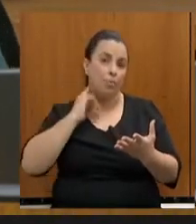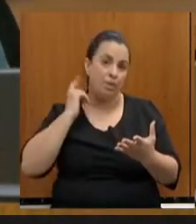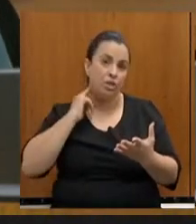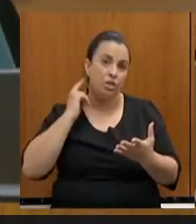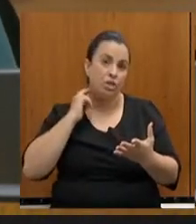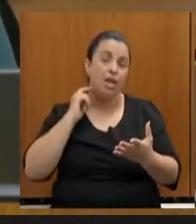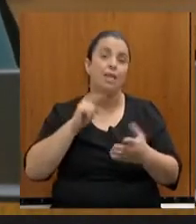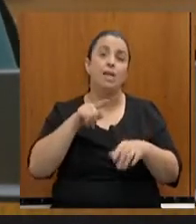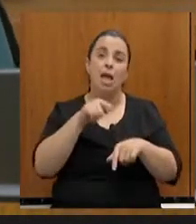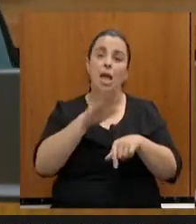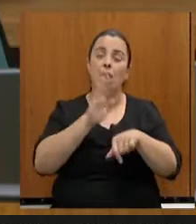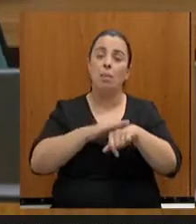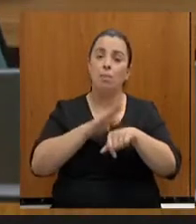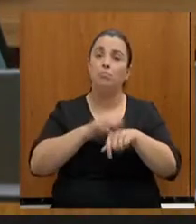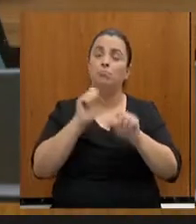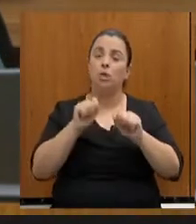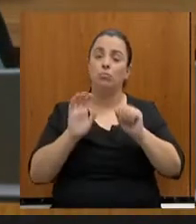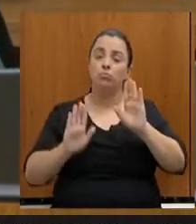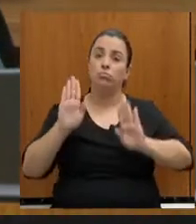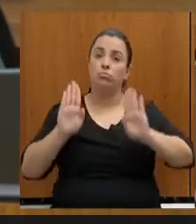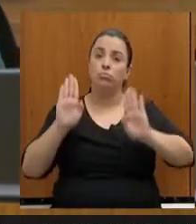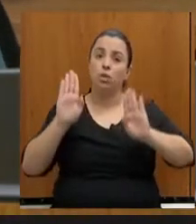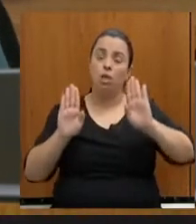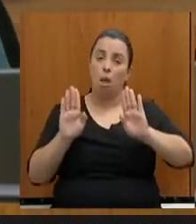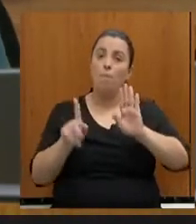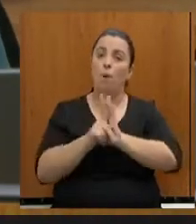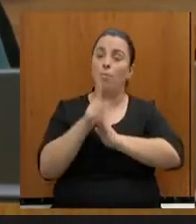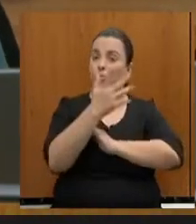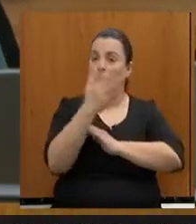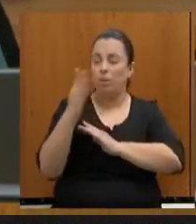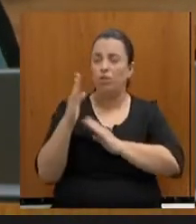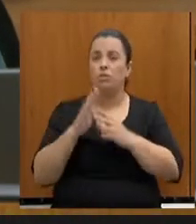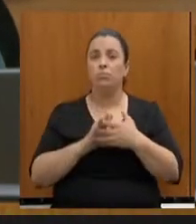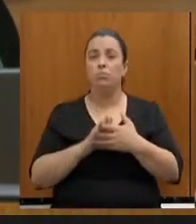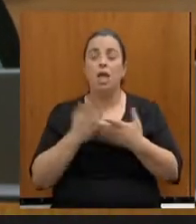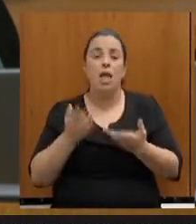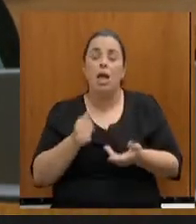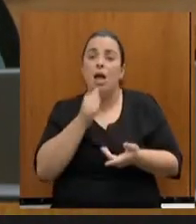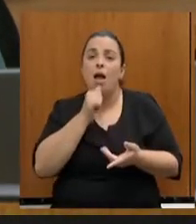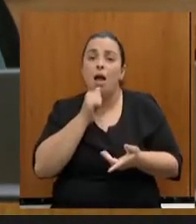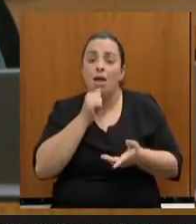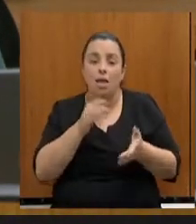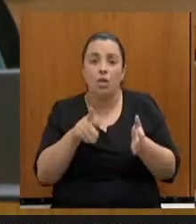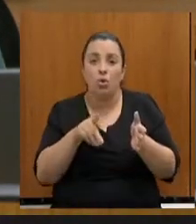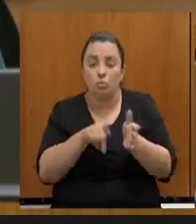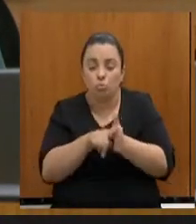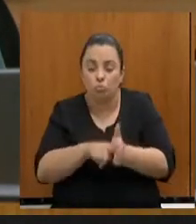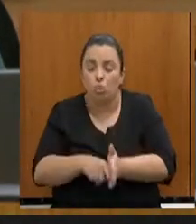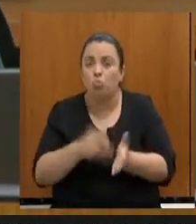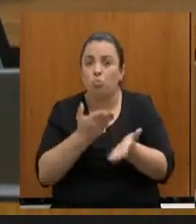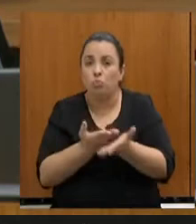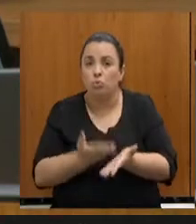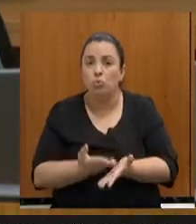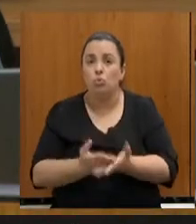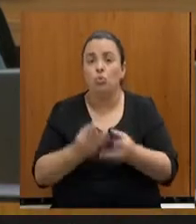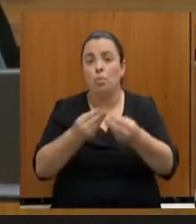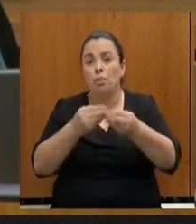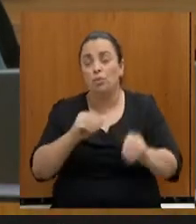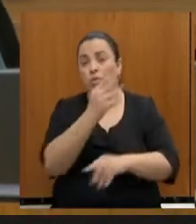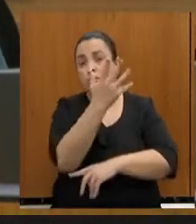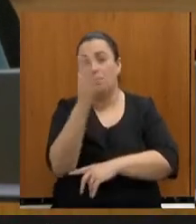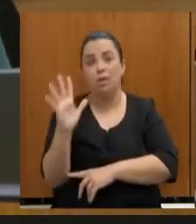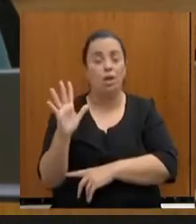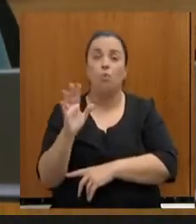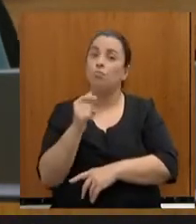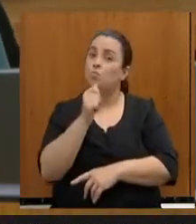o licenciamento ambiental nós não temos ainda formalizados os estudos de impacto ambiental Deputado A Leninha